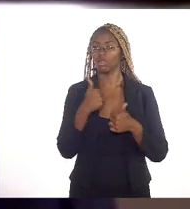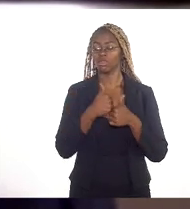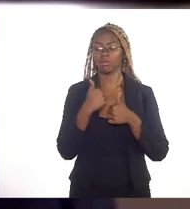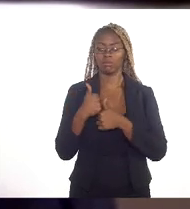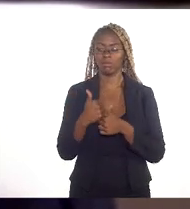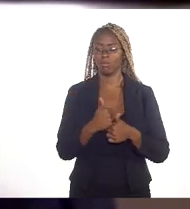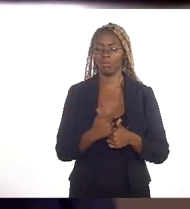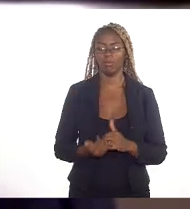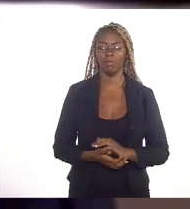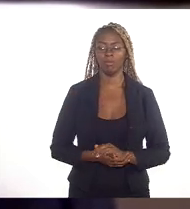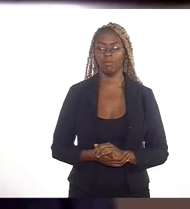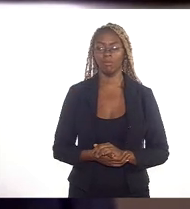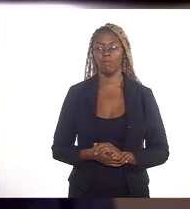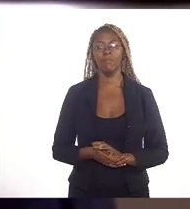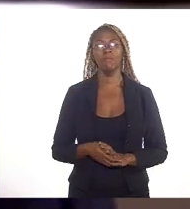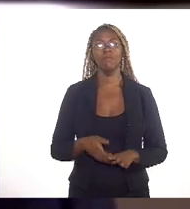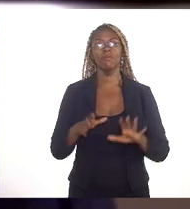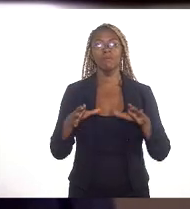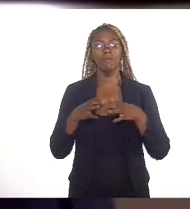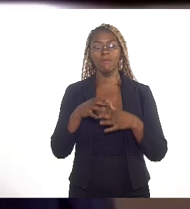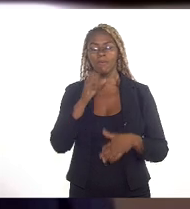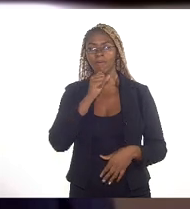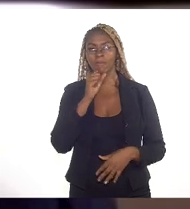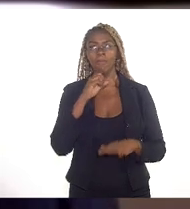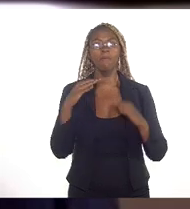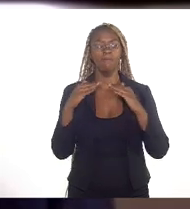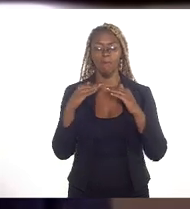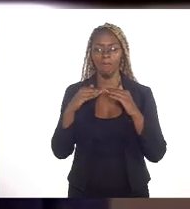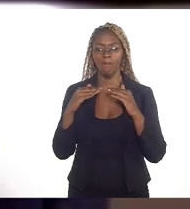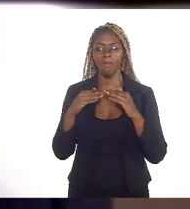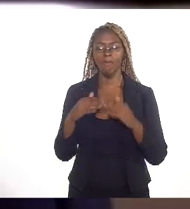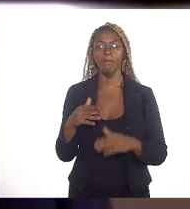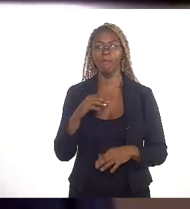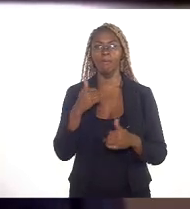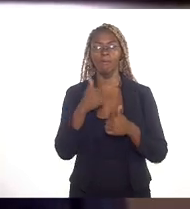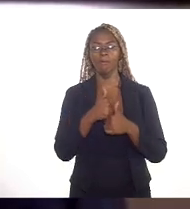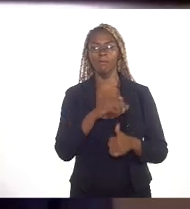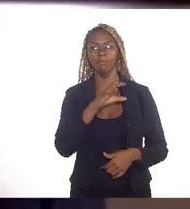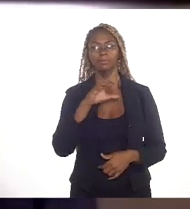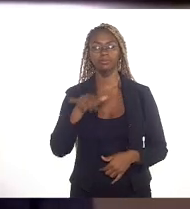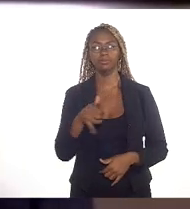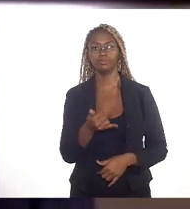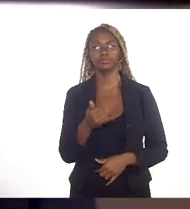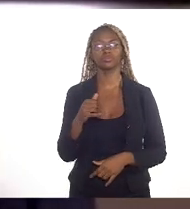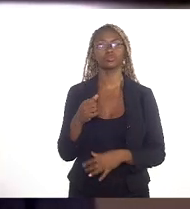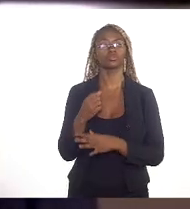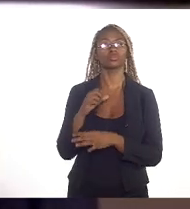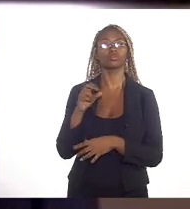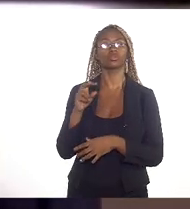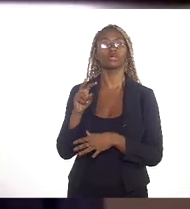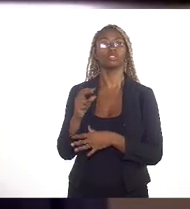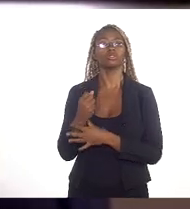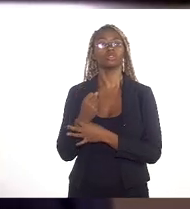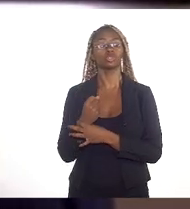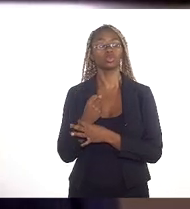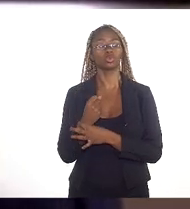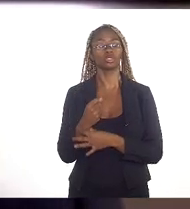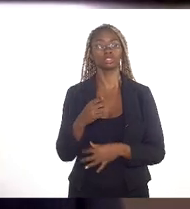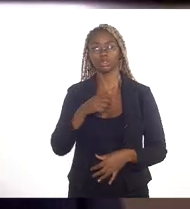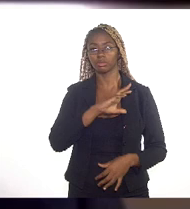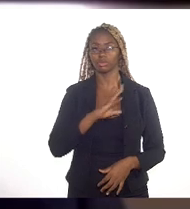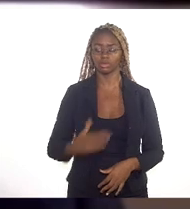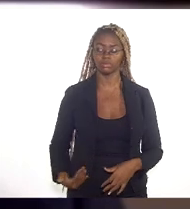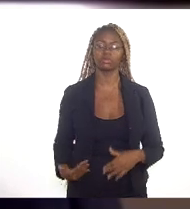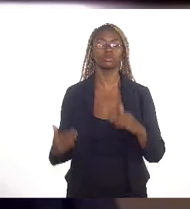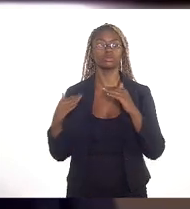criança, do adolescente e do idoso, favorável para o substitutivo da CCJ. Segurança Pública e assunto de polícia, favorável. Relatores, deputado